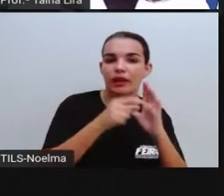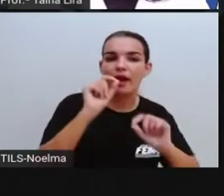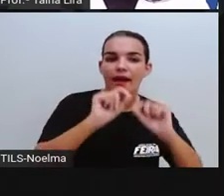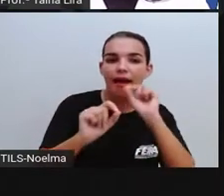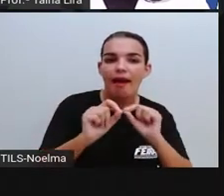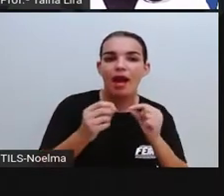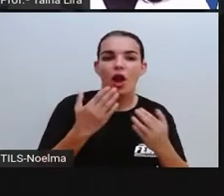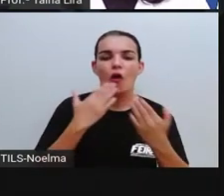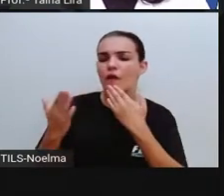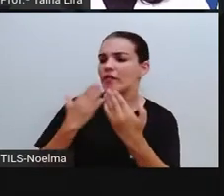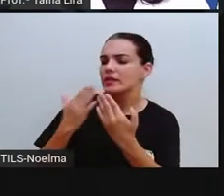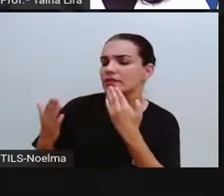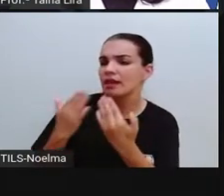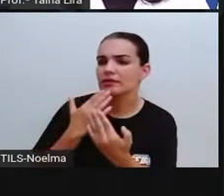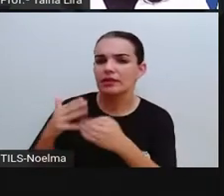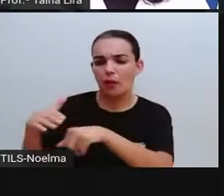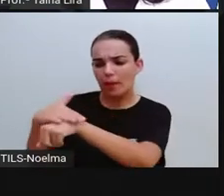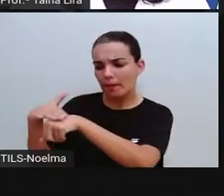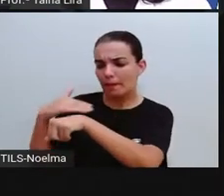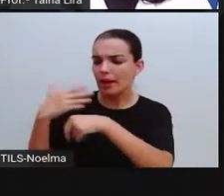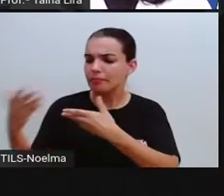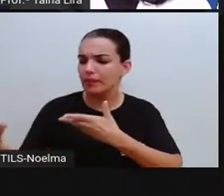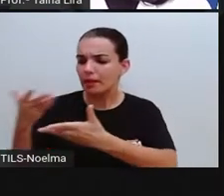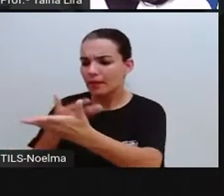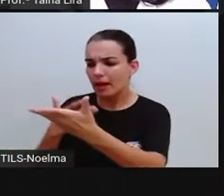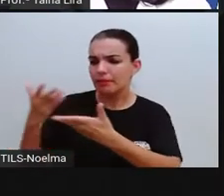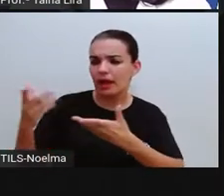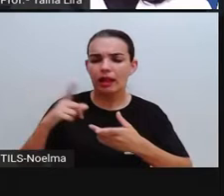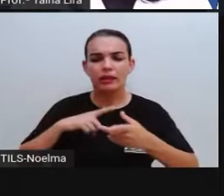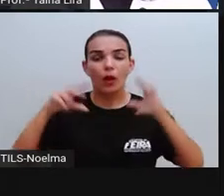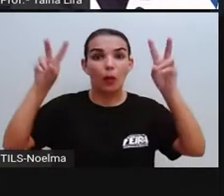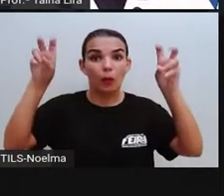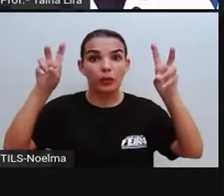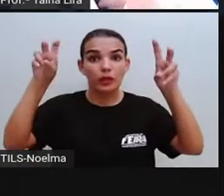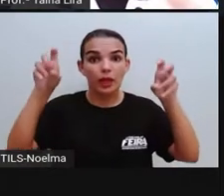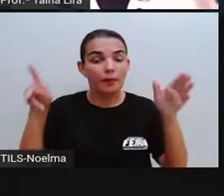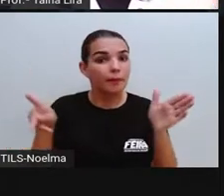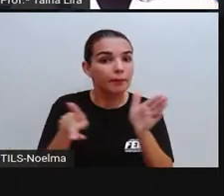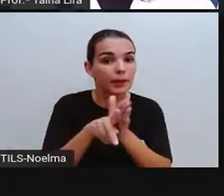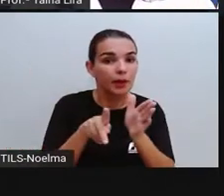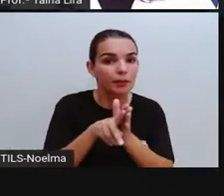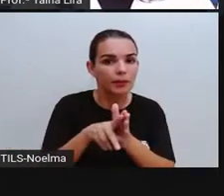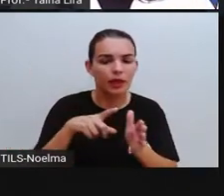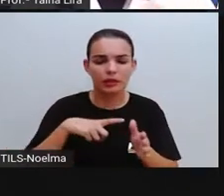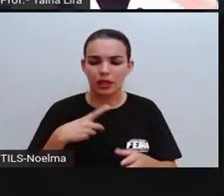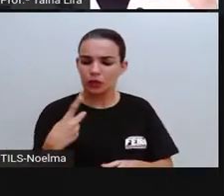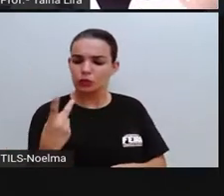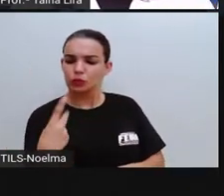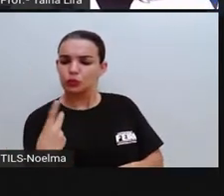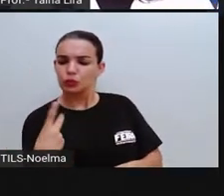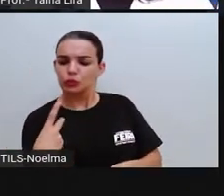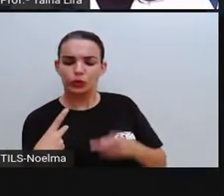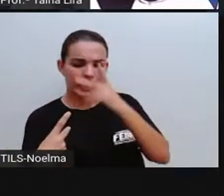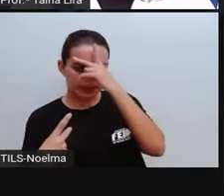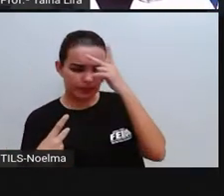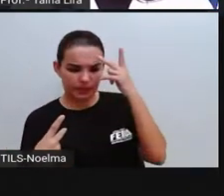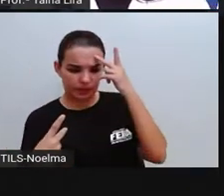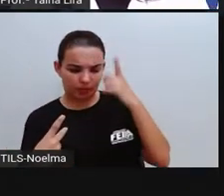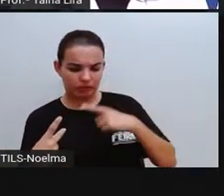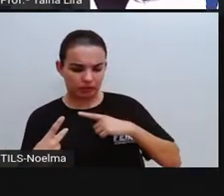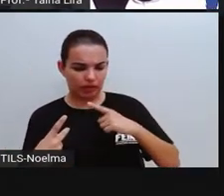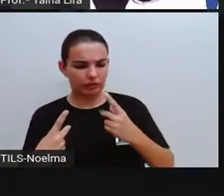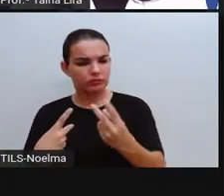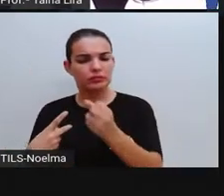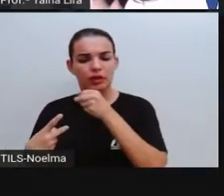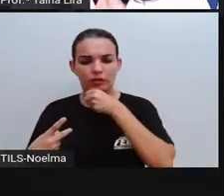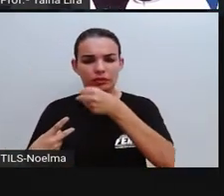mais pessoas sobre um determinado tema. E na entrevista, nós temos dois sujeitos ali, né, que fazem parte da